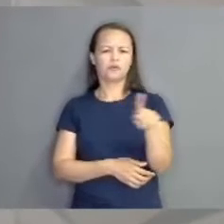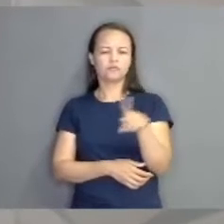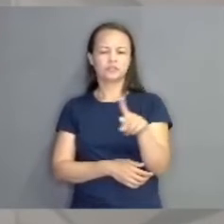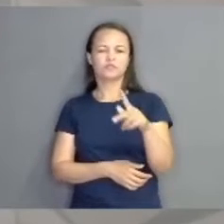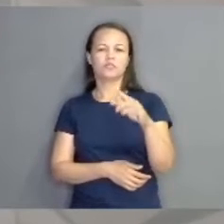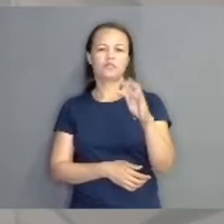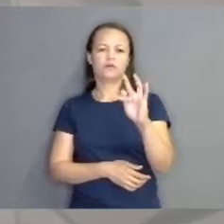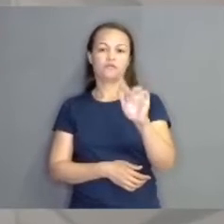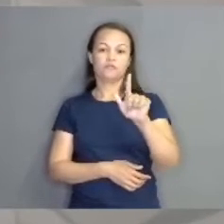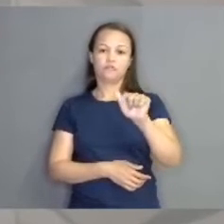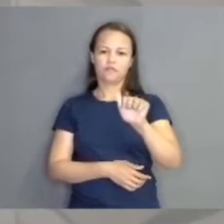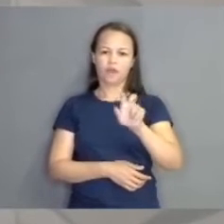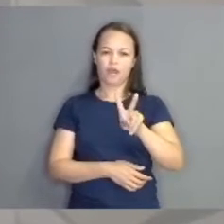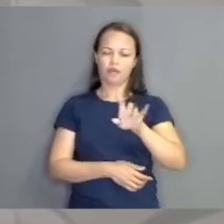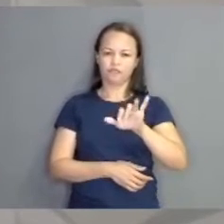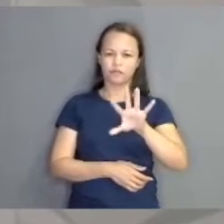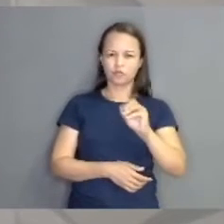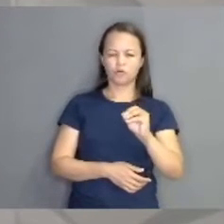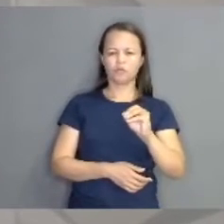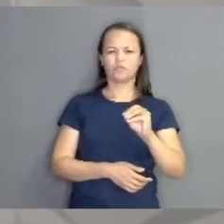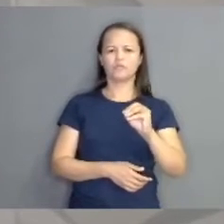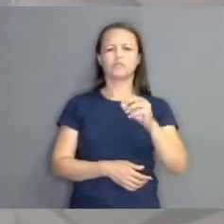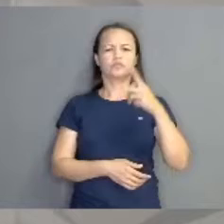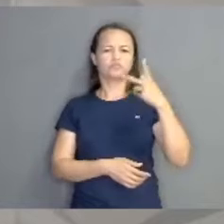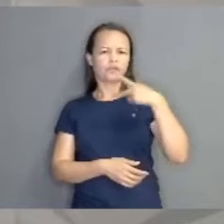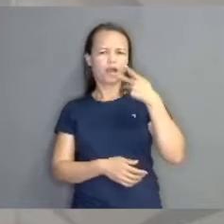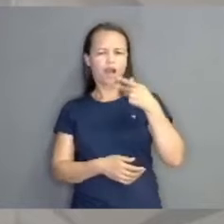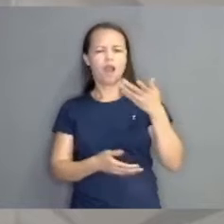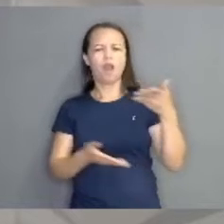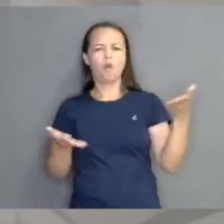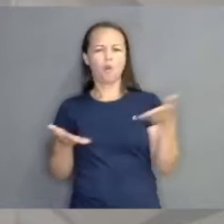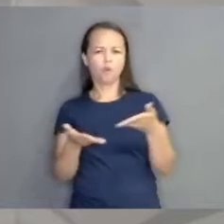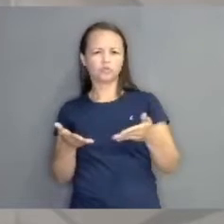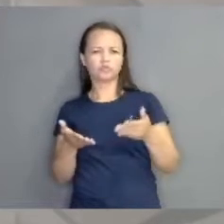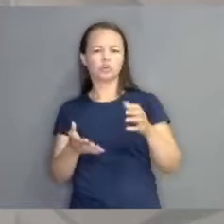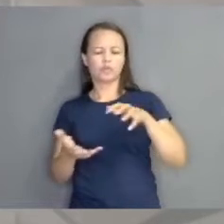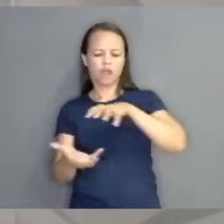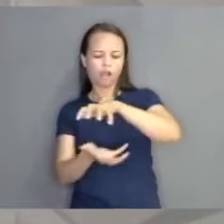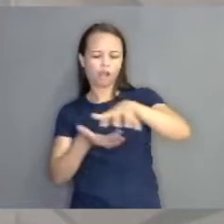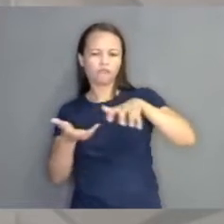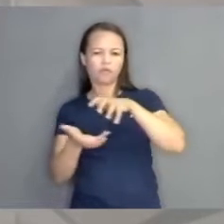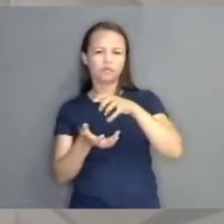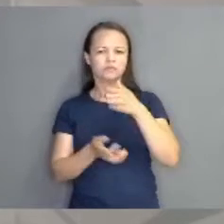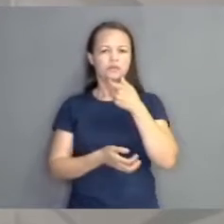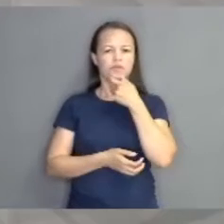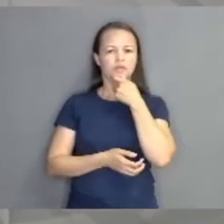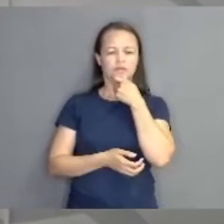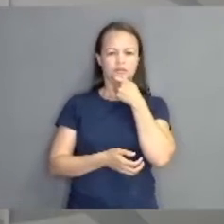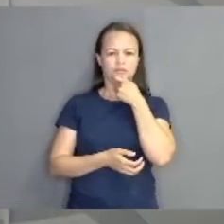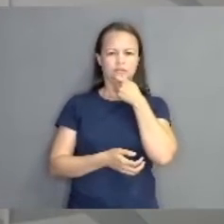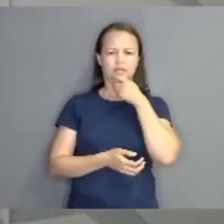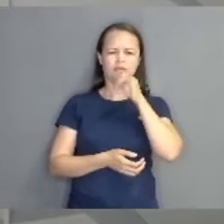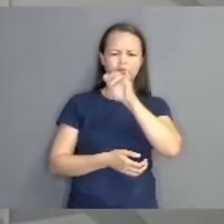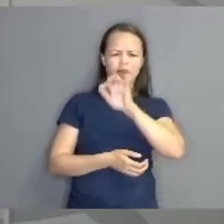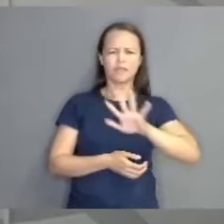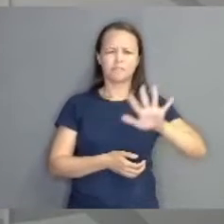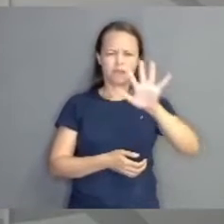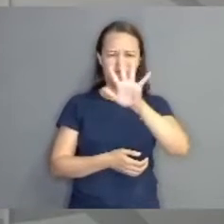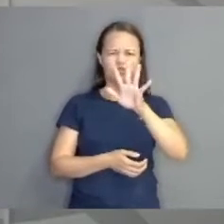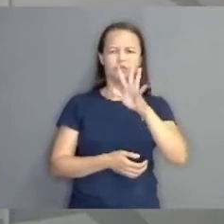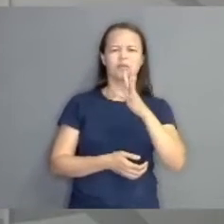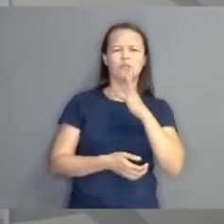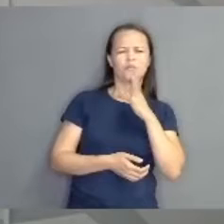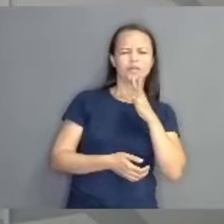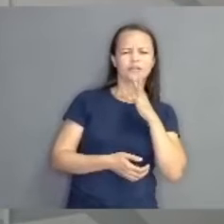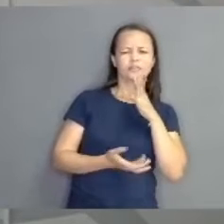Vamos falar hoje sobre revoluções inglesas. Bom, essa imagem que vocês estão vendo, ela é muito conhecida na atualidade. Sempre